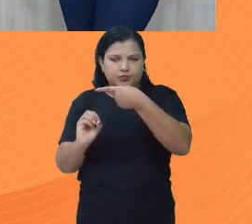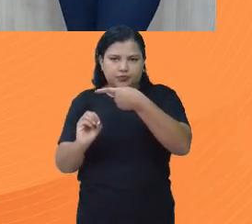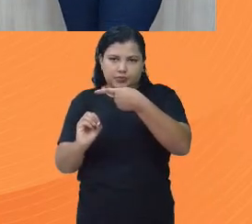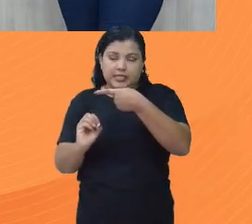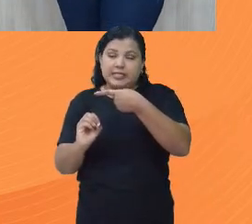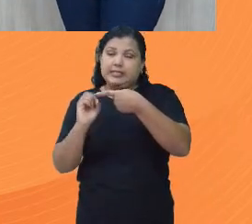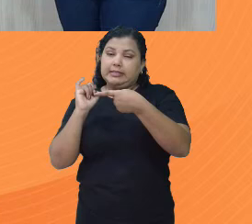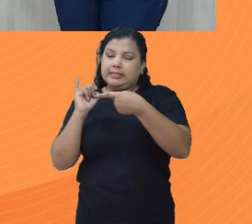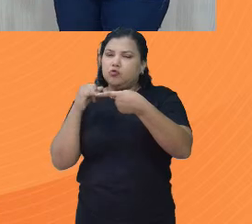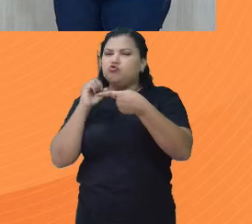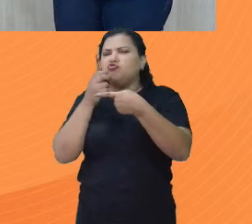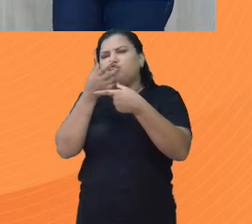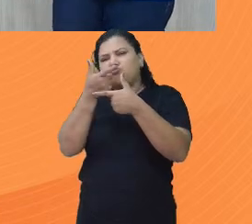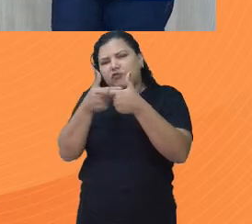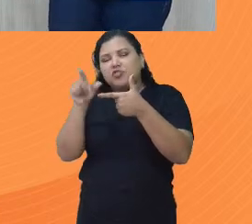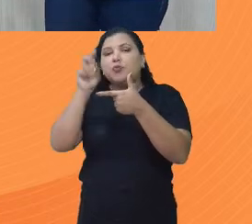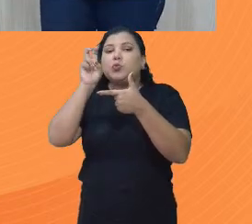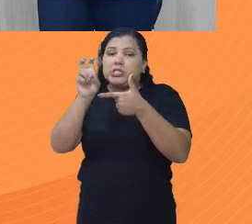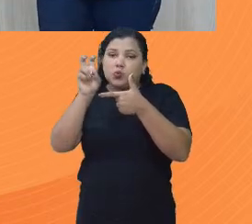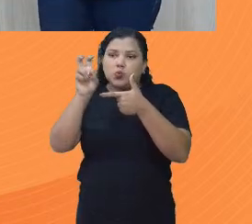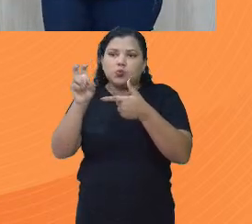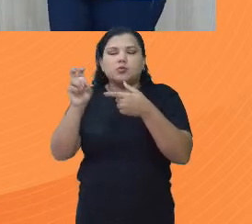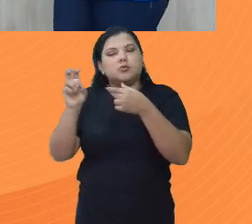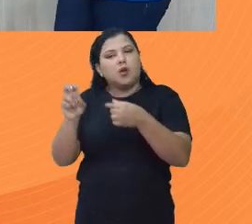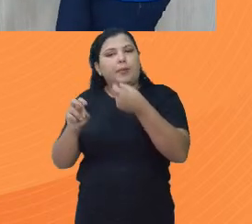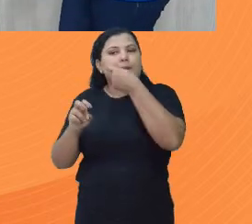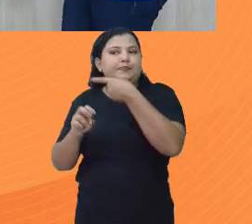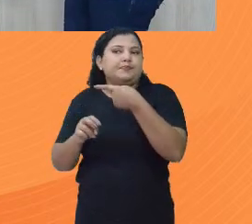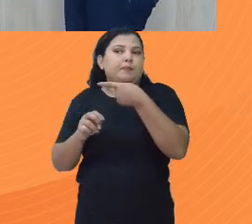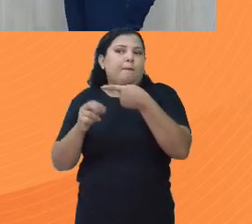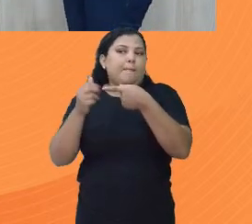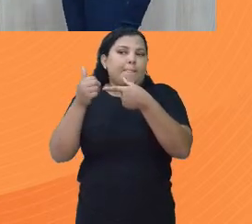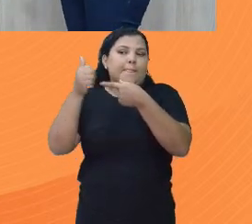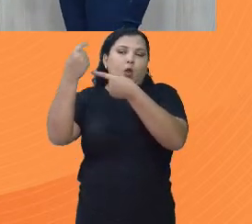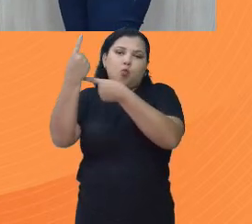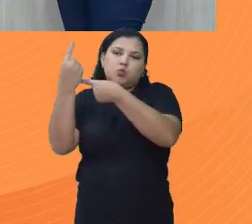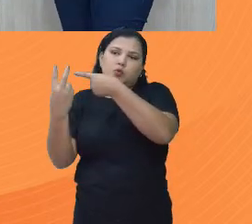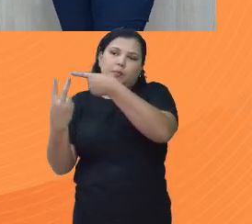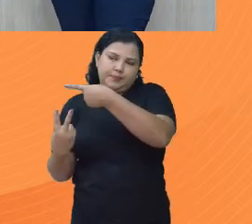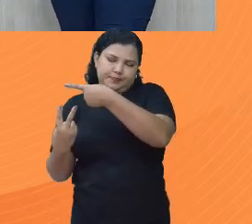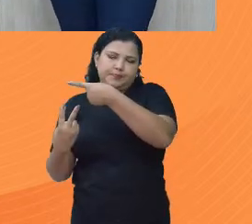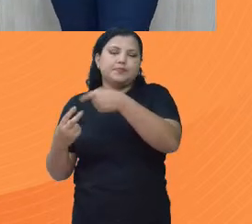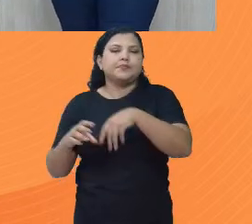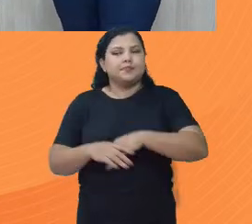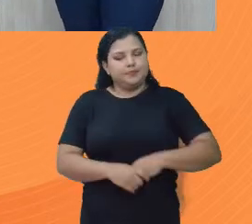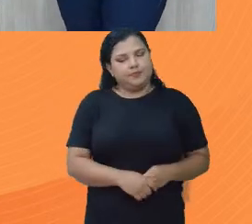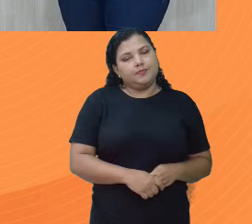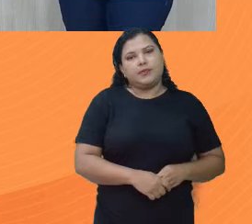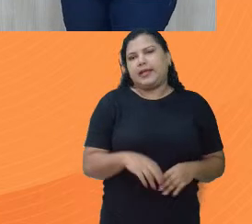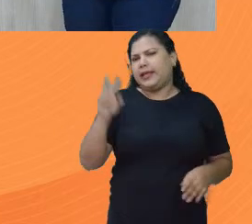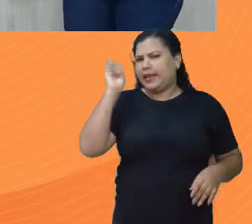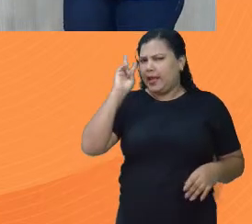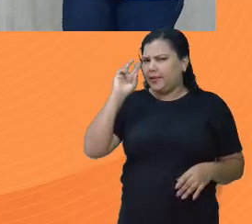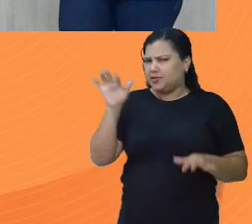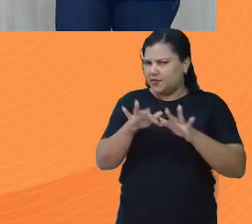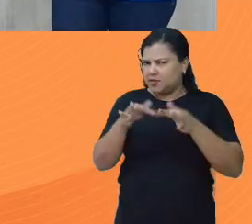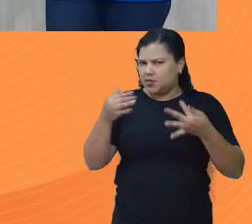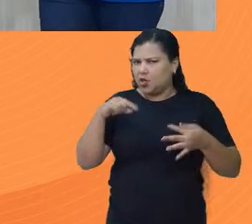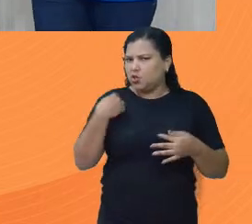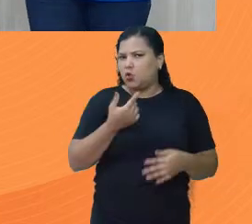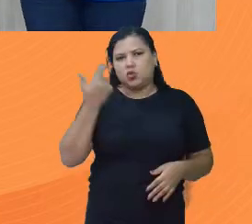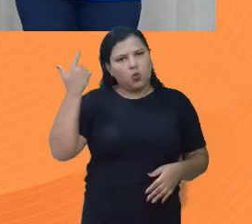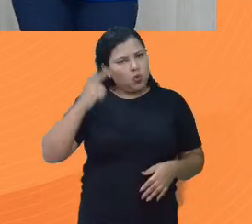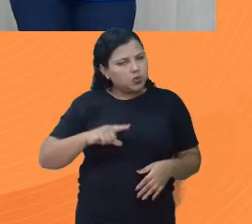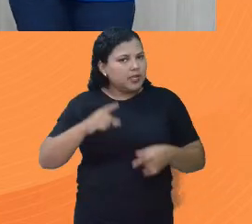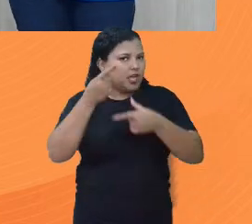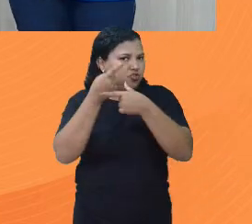né? E aí eu posso dividir de novo por 5. Então, a gente vai ter 1 sobre 2. Lembra dessa fração que a gente não consegue